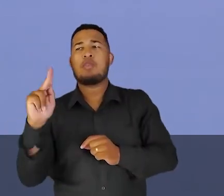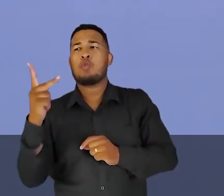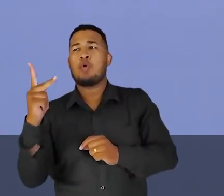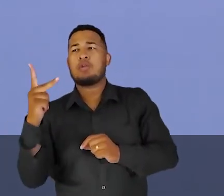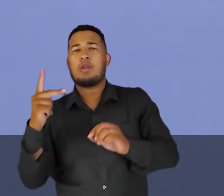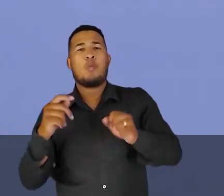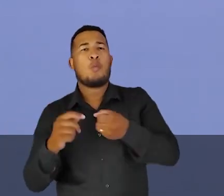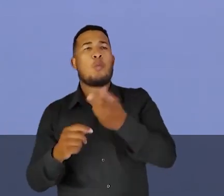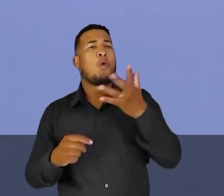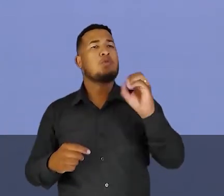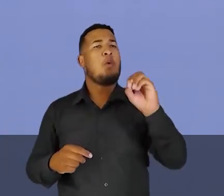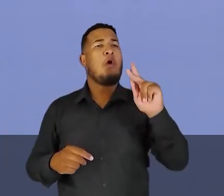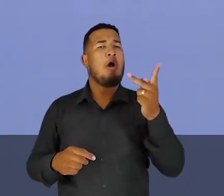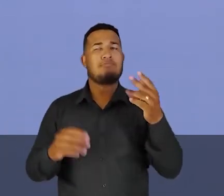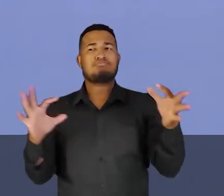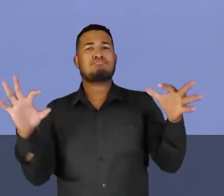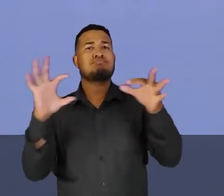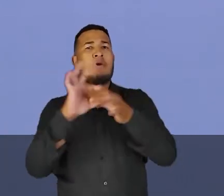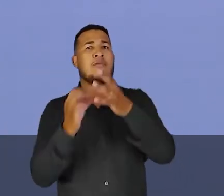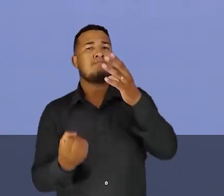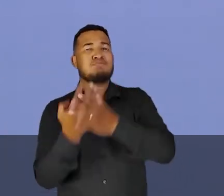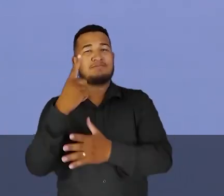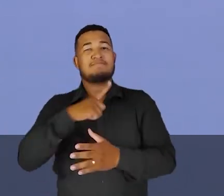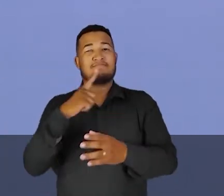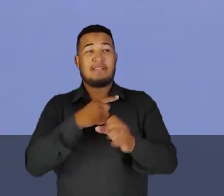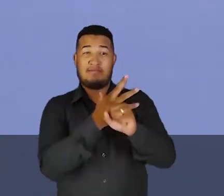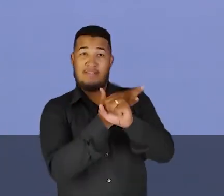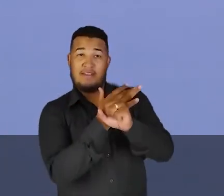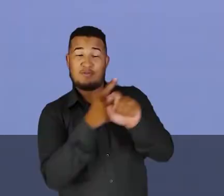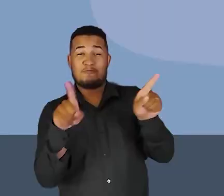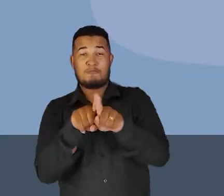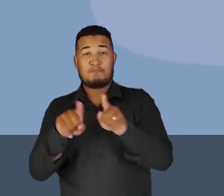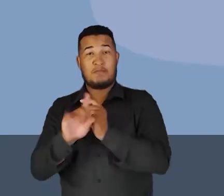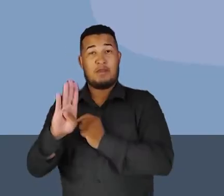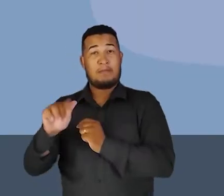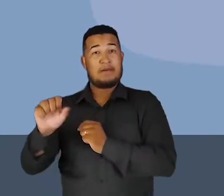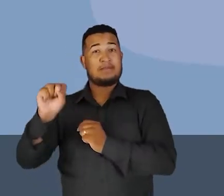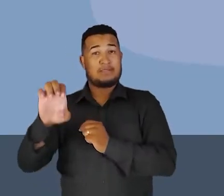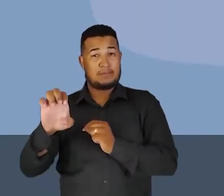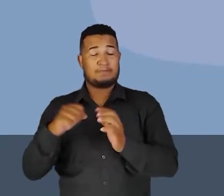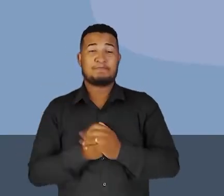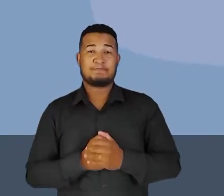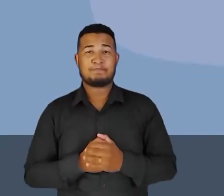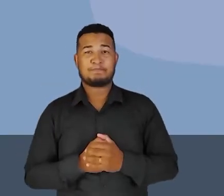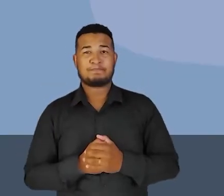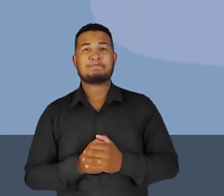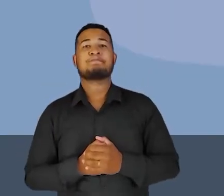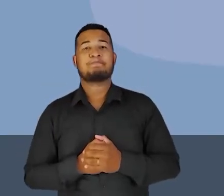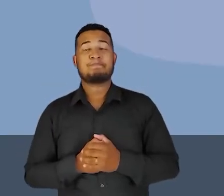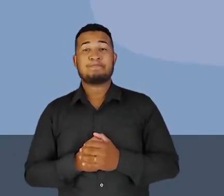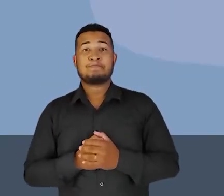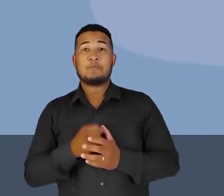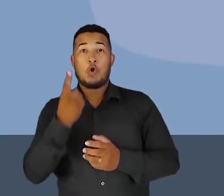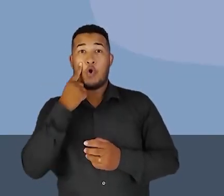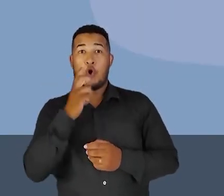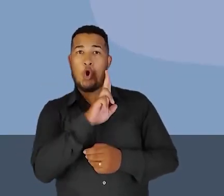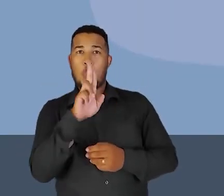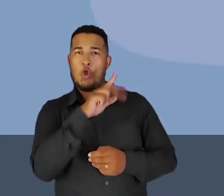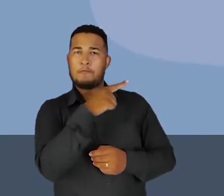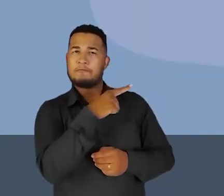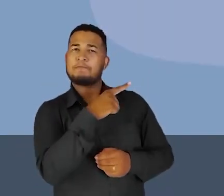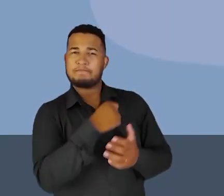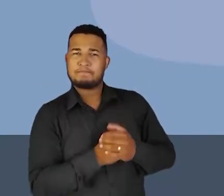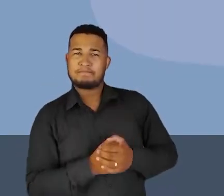e de hidroxilas presentes na fórmula do ácido e da base. Volta no slide. O nome desse sal, então, ele